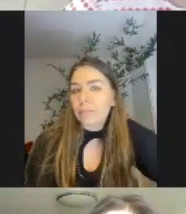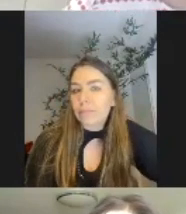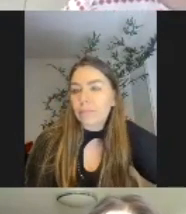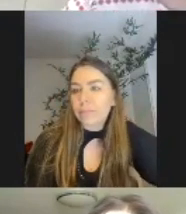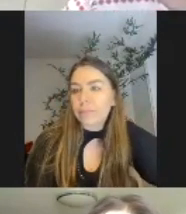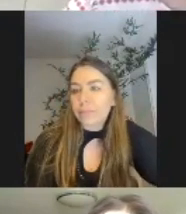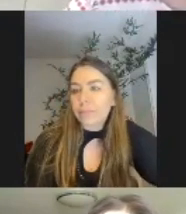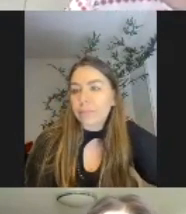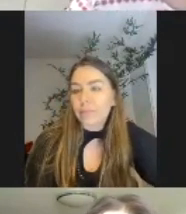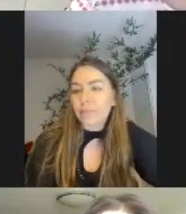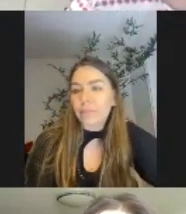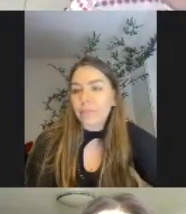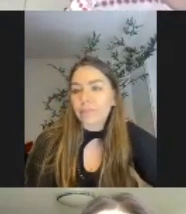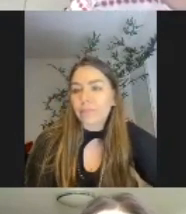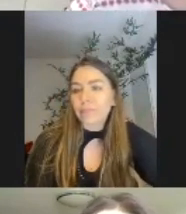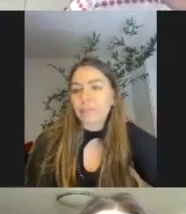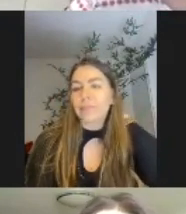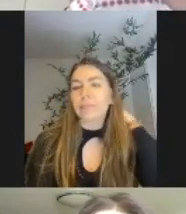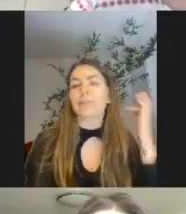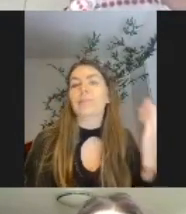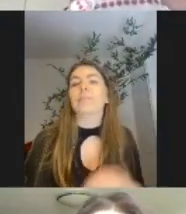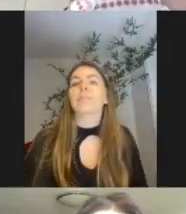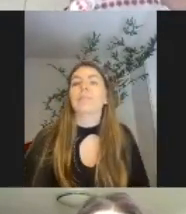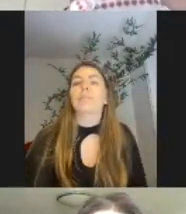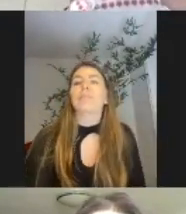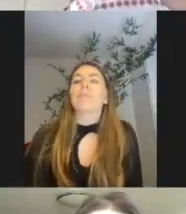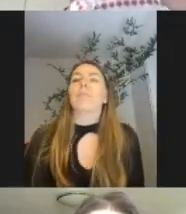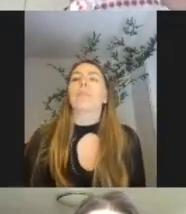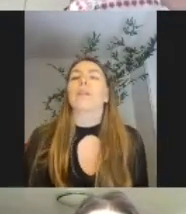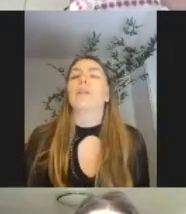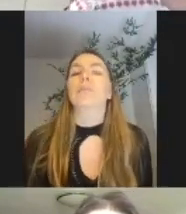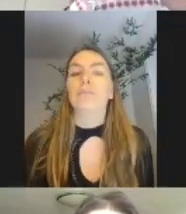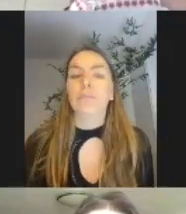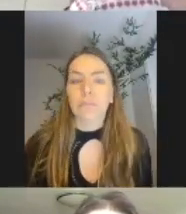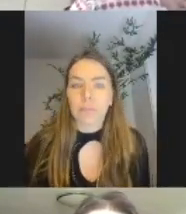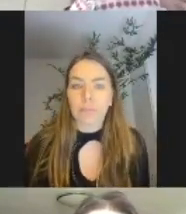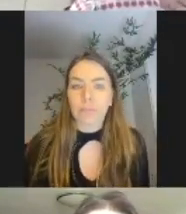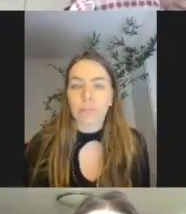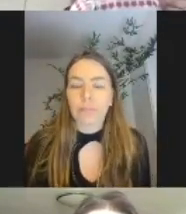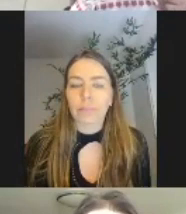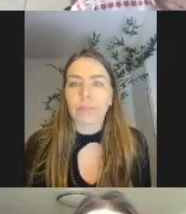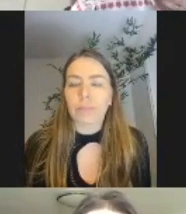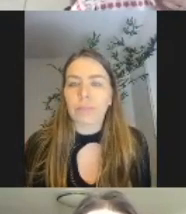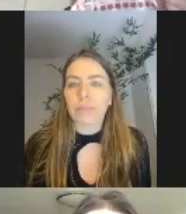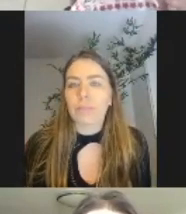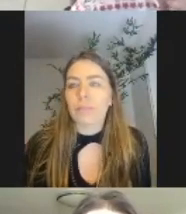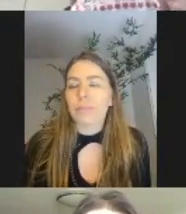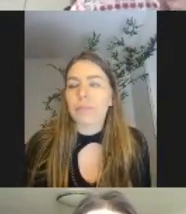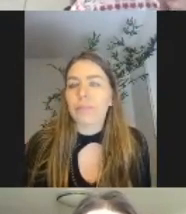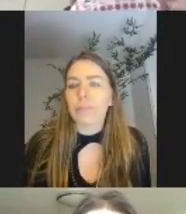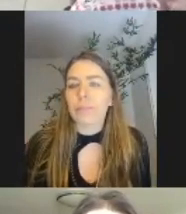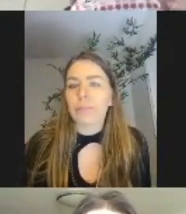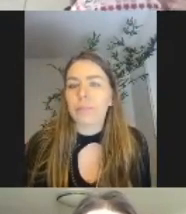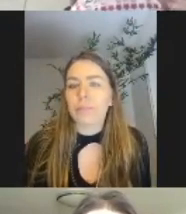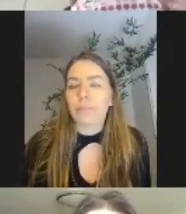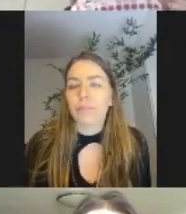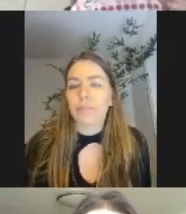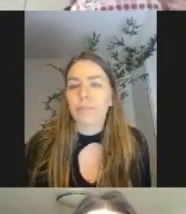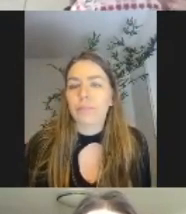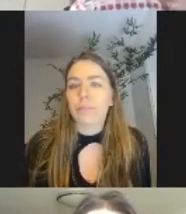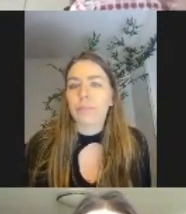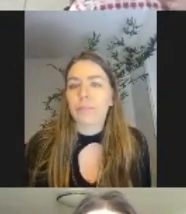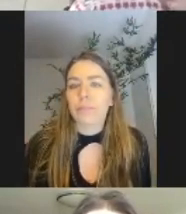aqui, couve-flor, olha que lindona que ela tá. Então, de repente, você foi num atacadista e você viu que a couve-flor, que normalmente